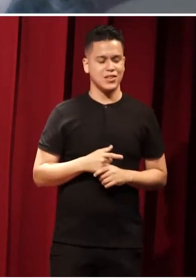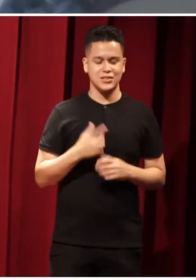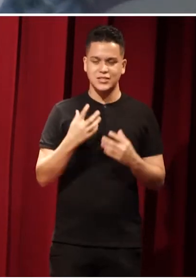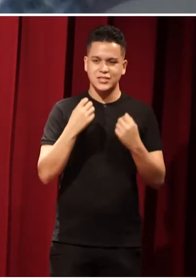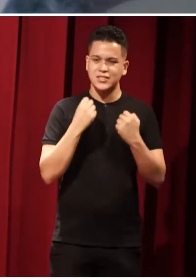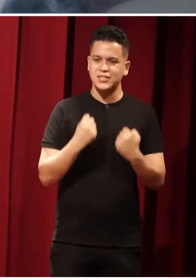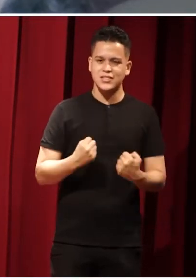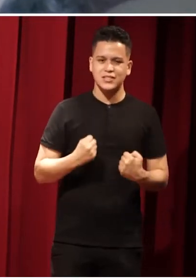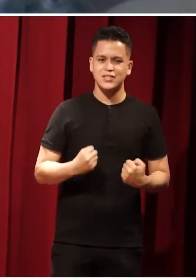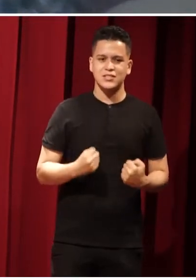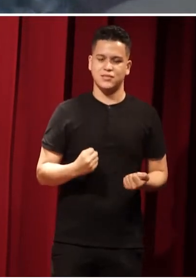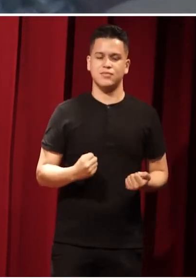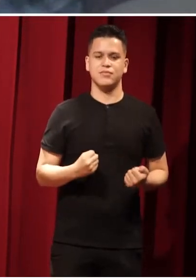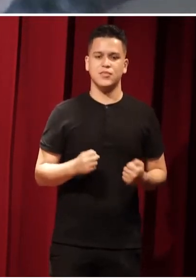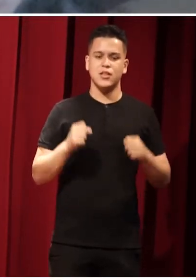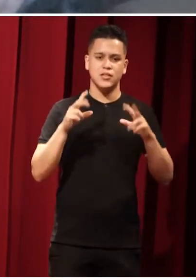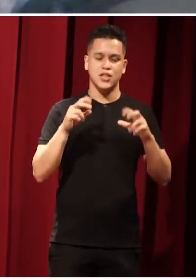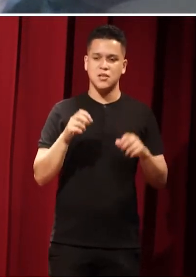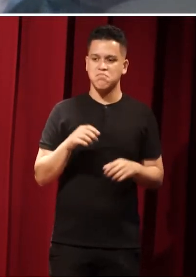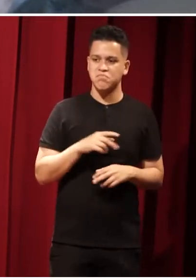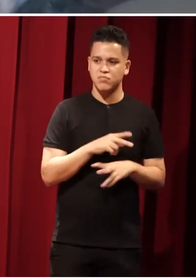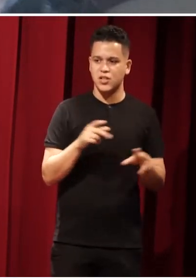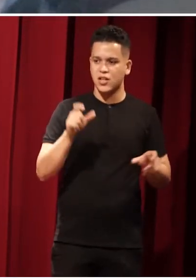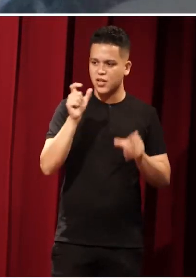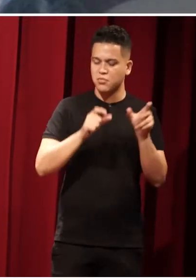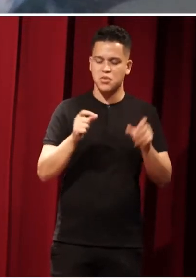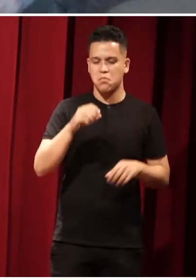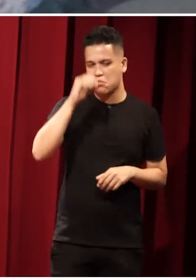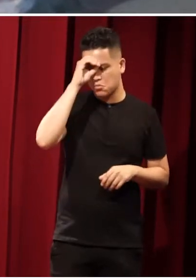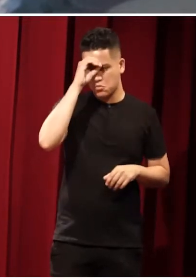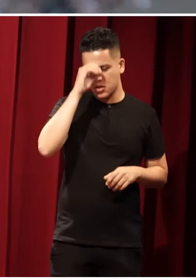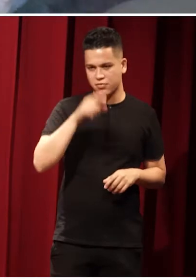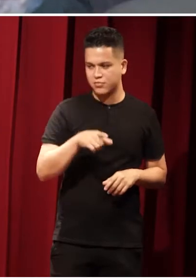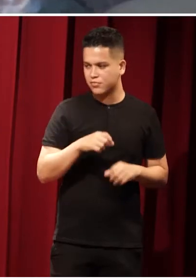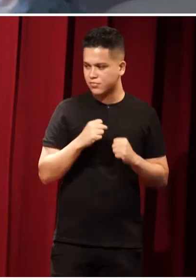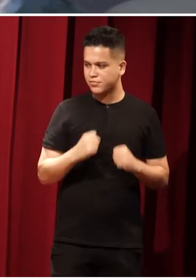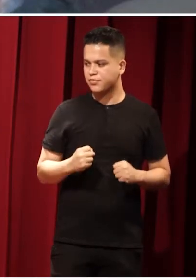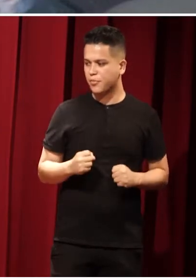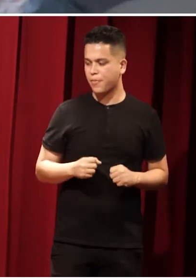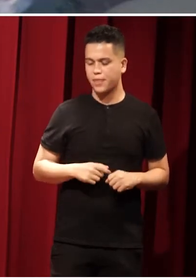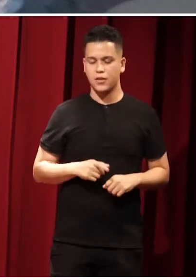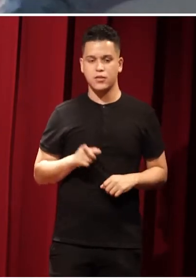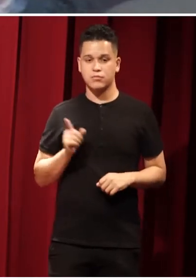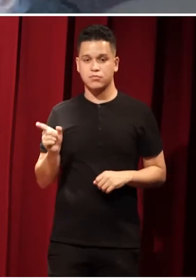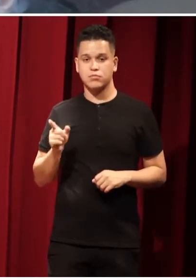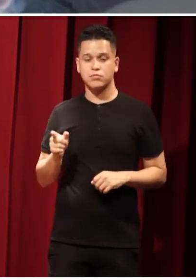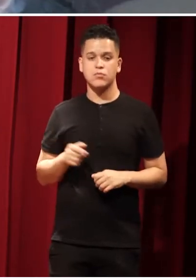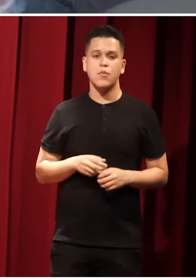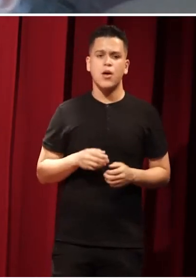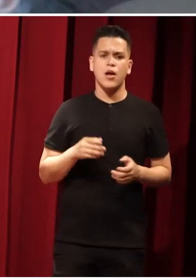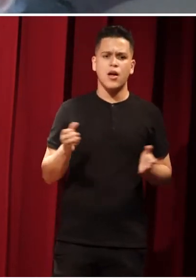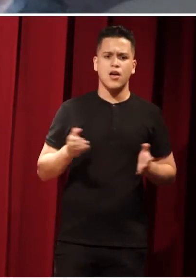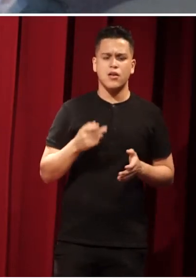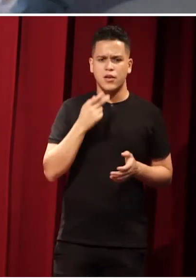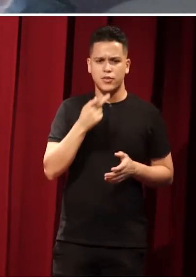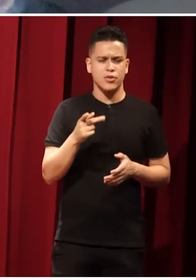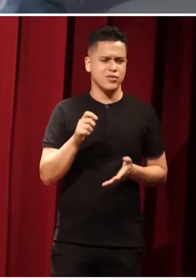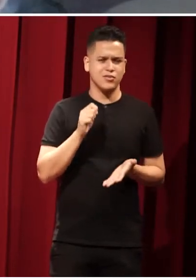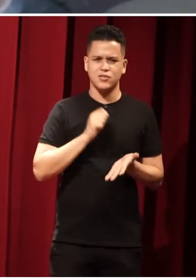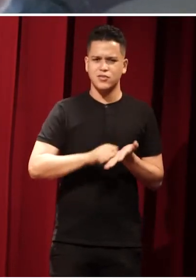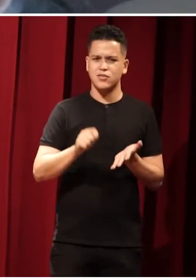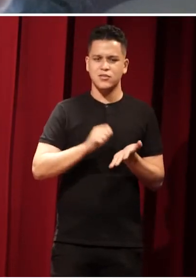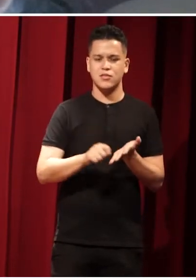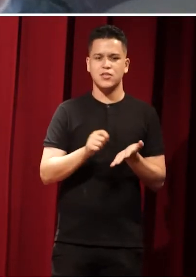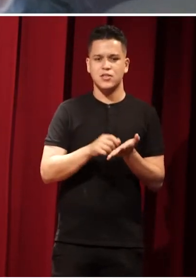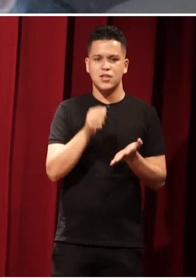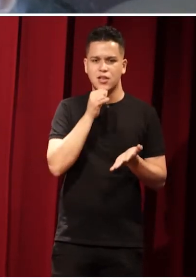isso, gravíssimo, muita gente não sabe disso. Muita gente não sabe. Hoje ele disse que não vai, declarou que não vai assinar os